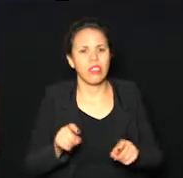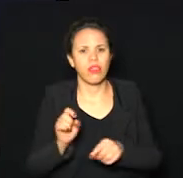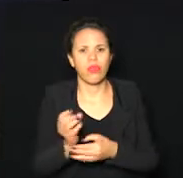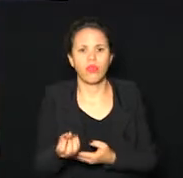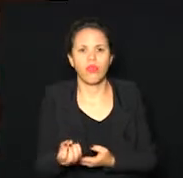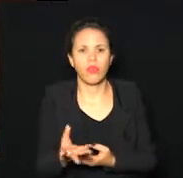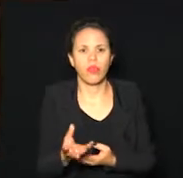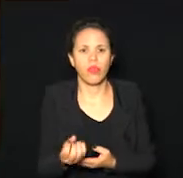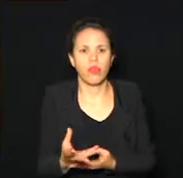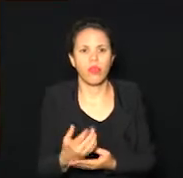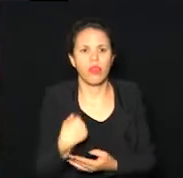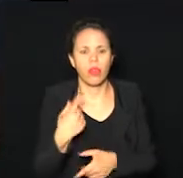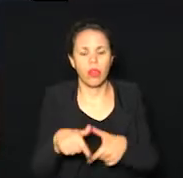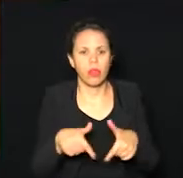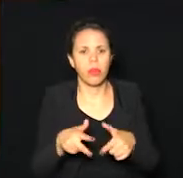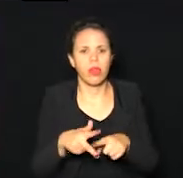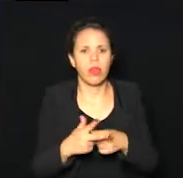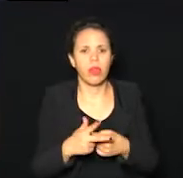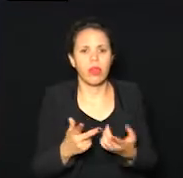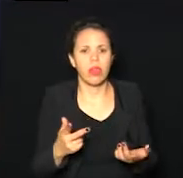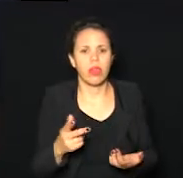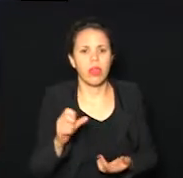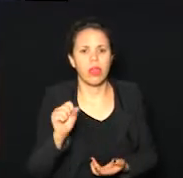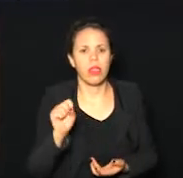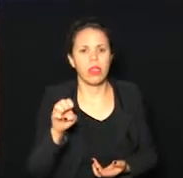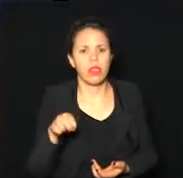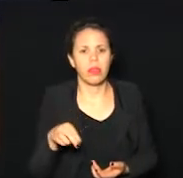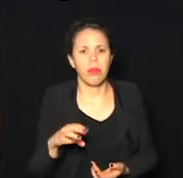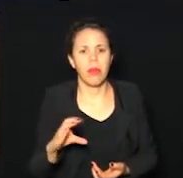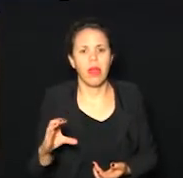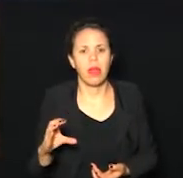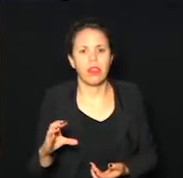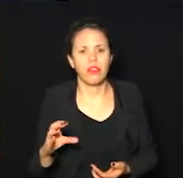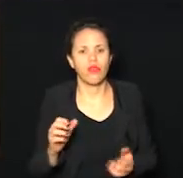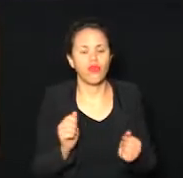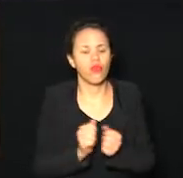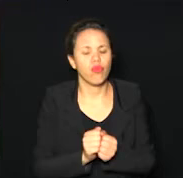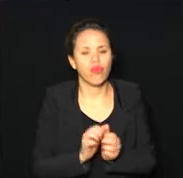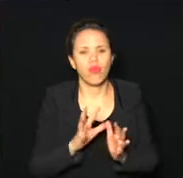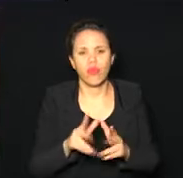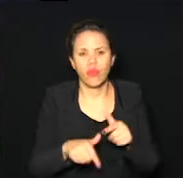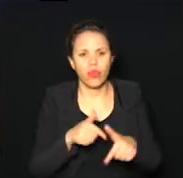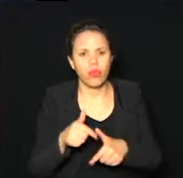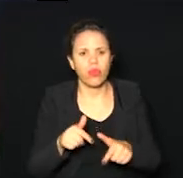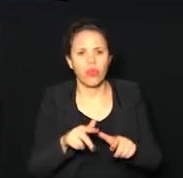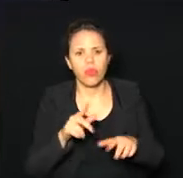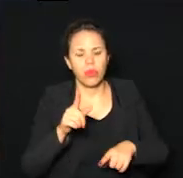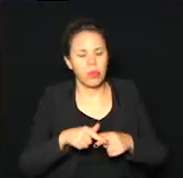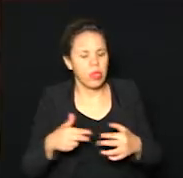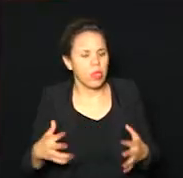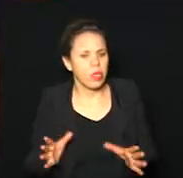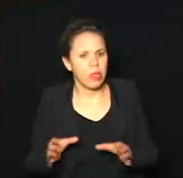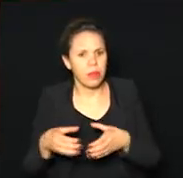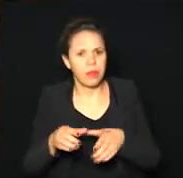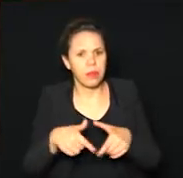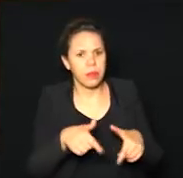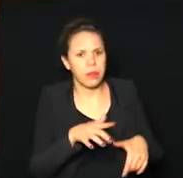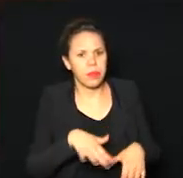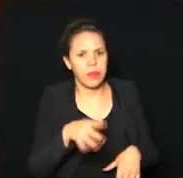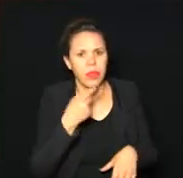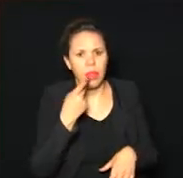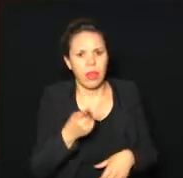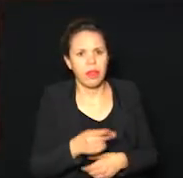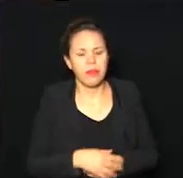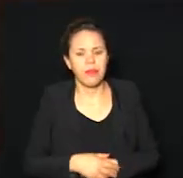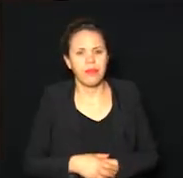somos mecânicos do SEMEC, mas o SEMEC dá manutenção junto com o SEB de todos esses equipamentos. O conjunto, quando se fala, né,